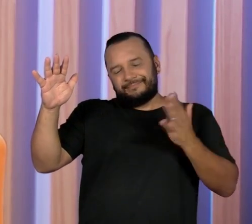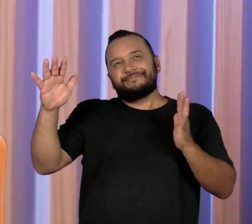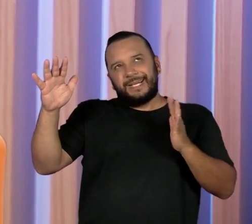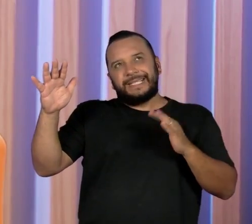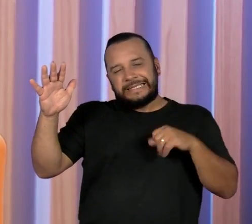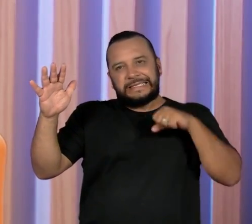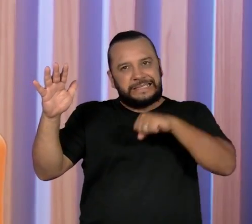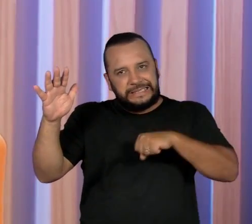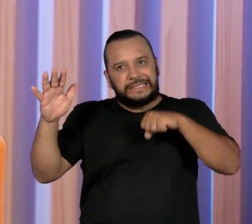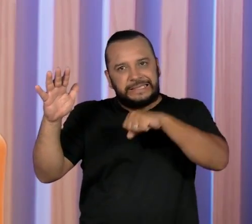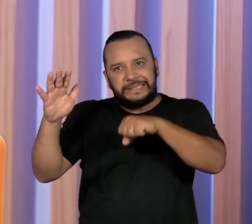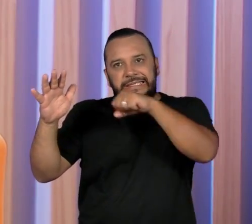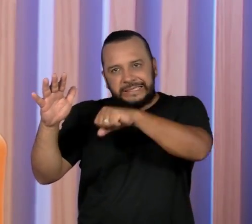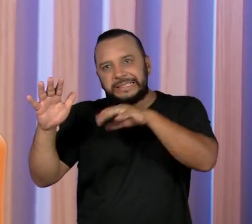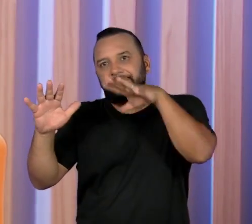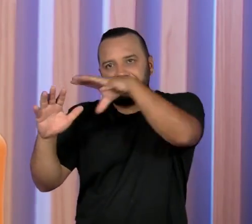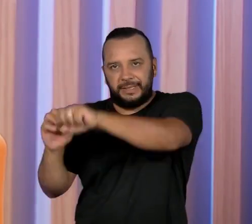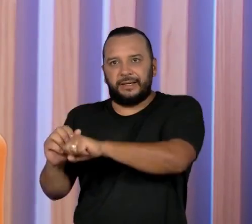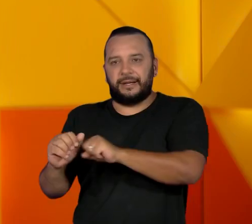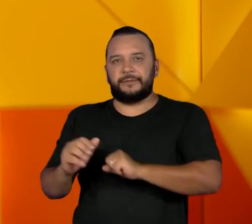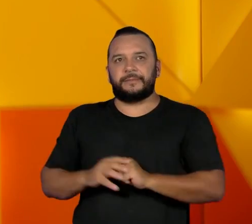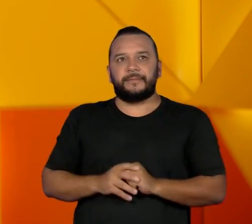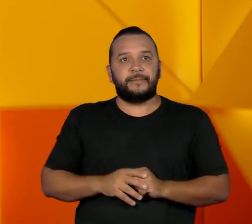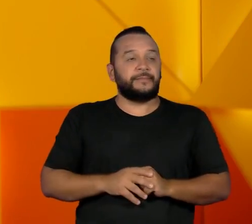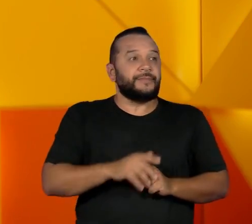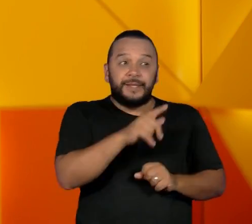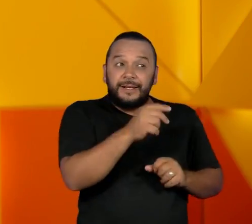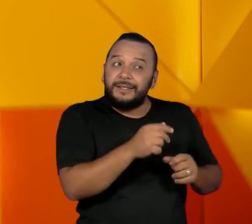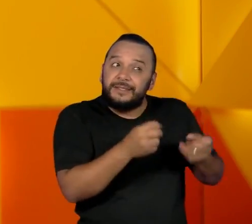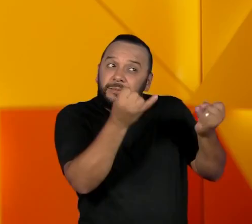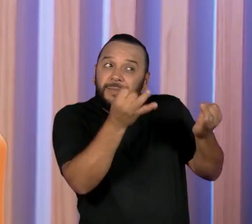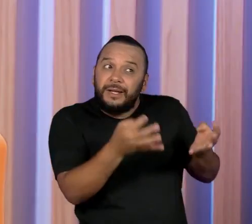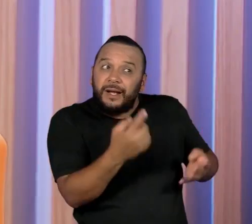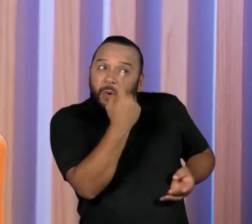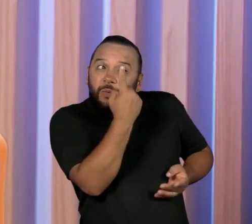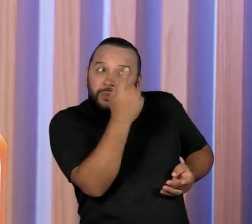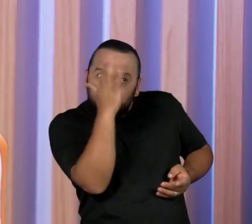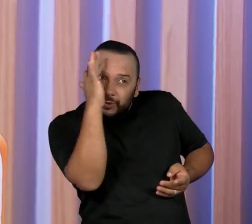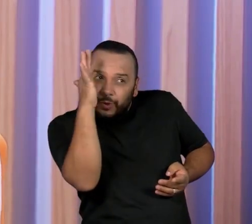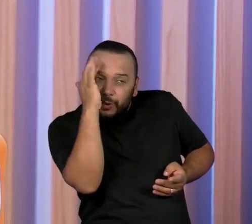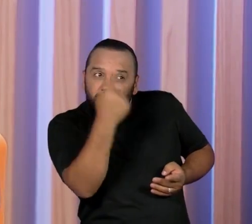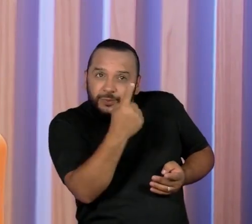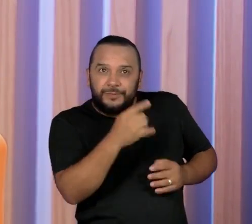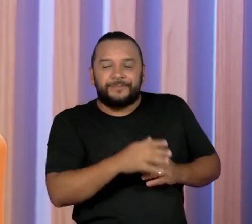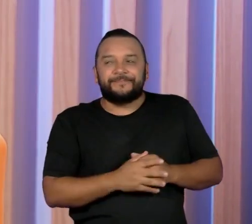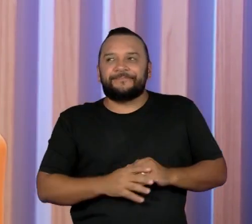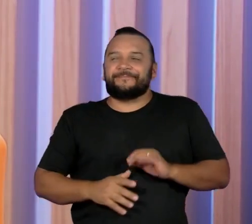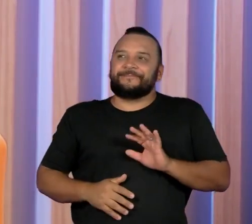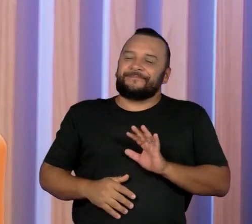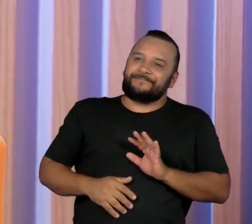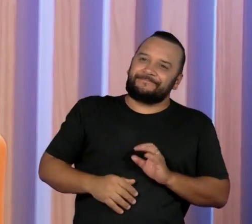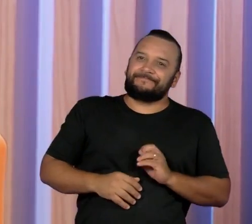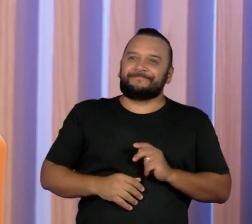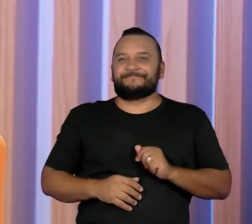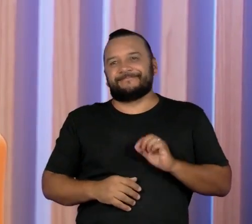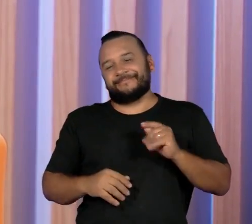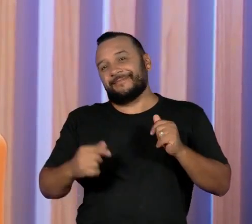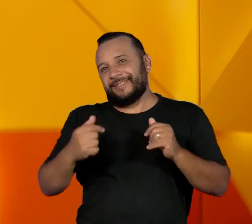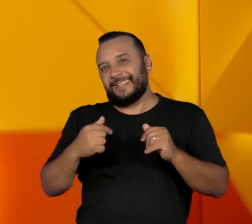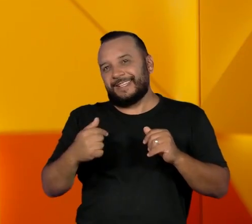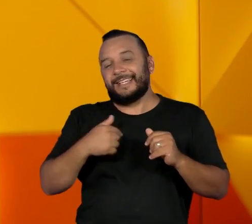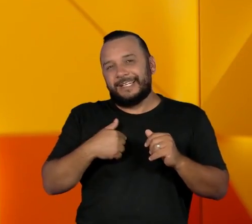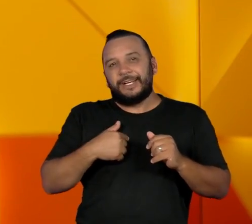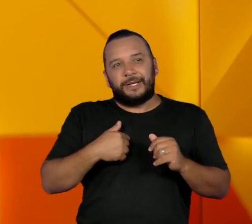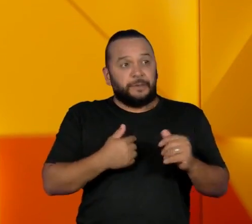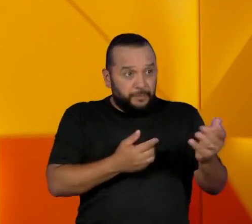sonhos, venho construindo, na verdade. Dá para dividir um aí pra gente? Venho me permitindo, na verdade, a você construir, se permite né? dividir